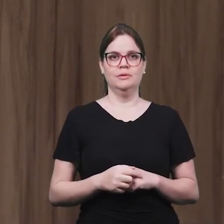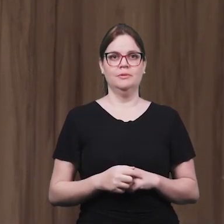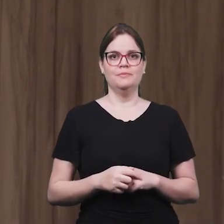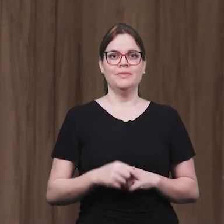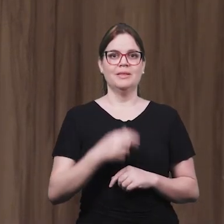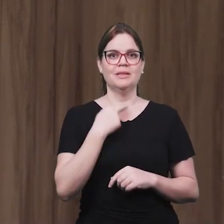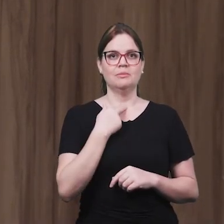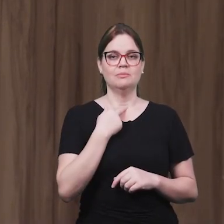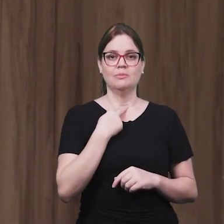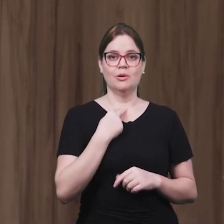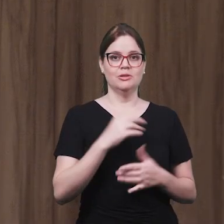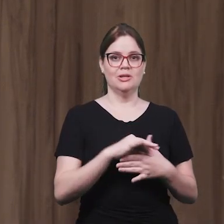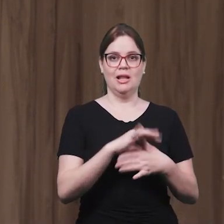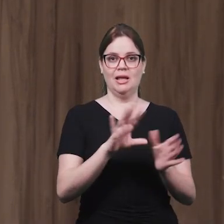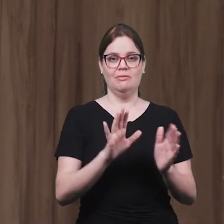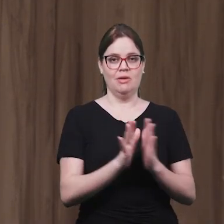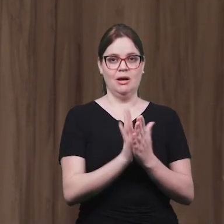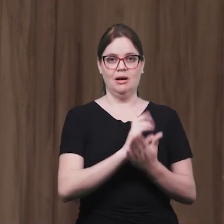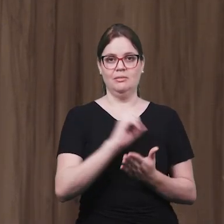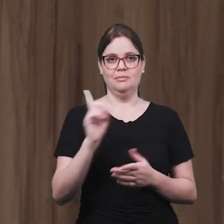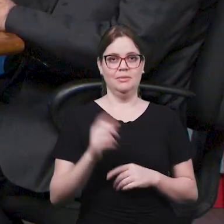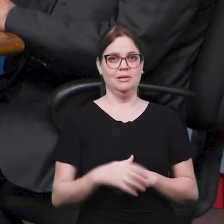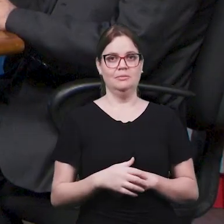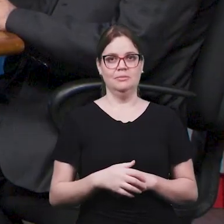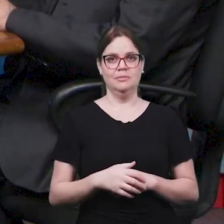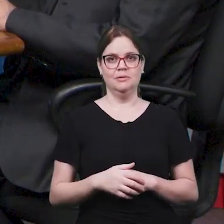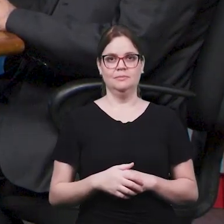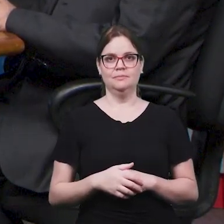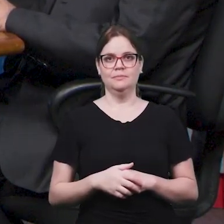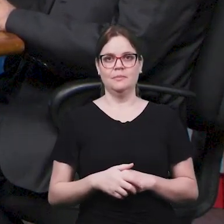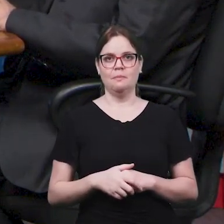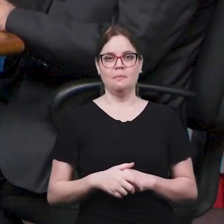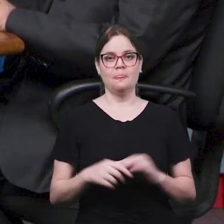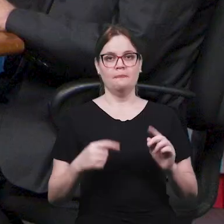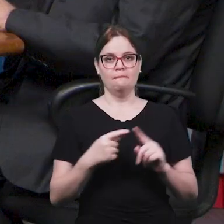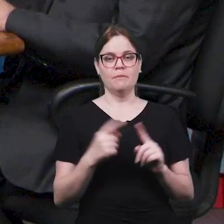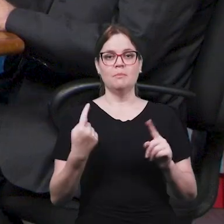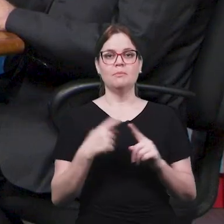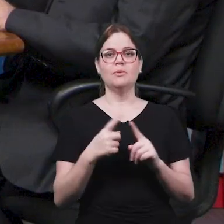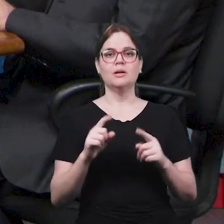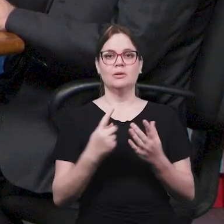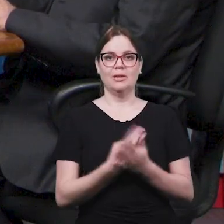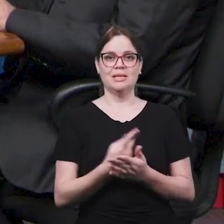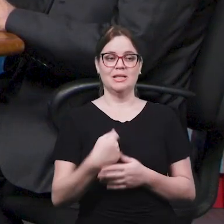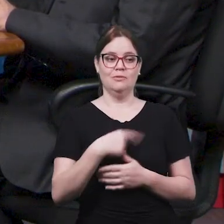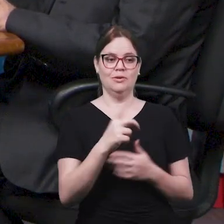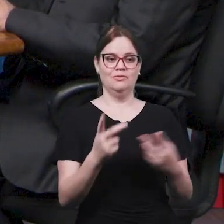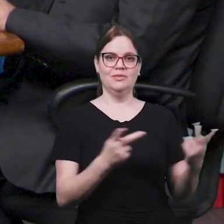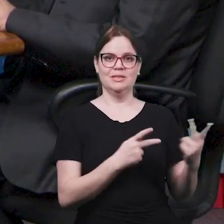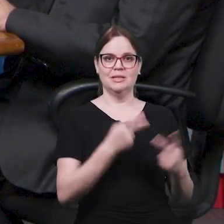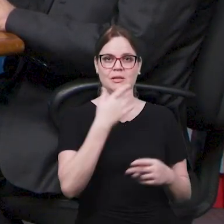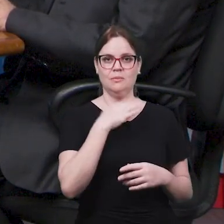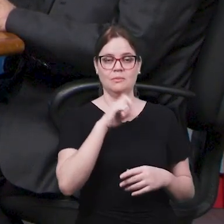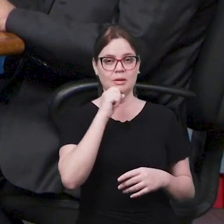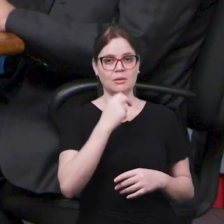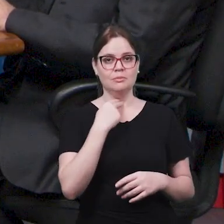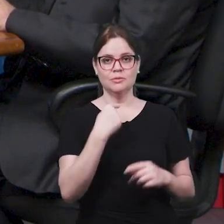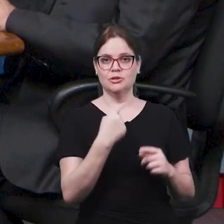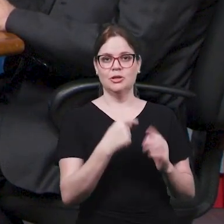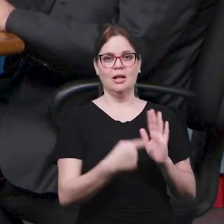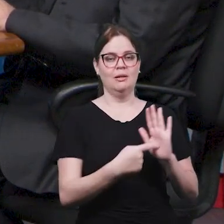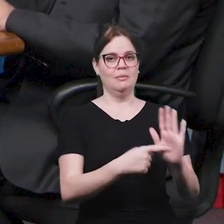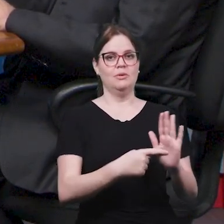a Bíblia junto com ele. Então, como é que fica? Eles já estão separados, né? Mas o testemunho, maravilhoso